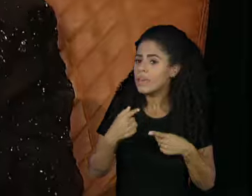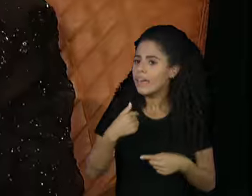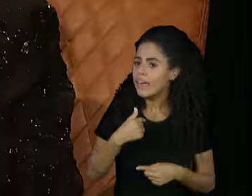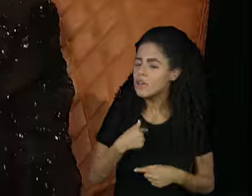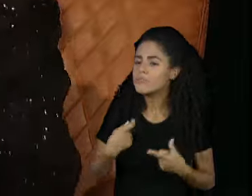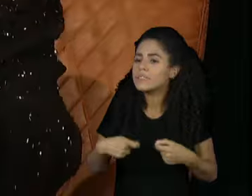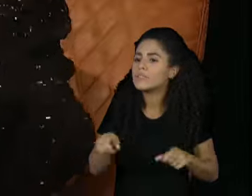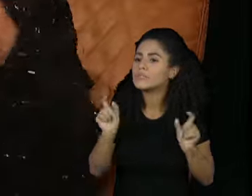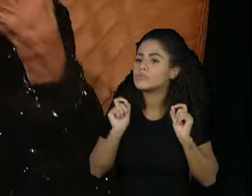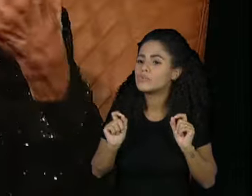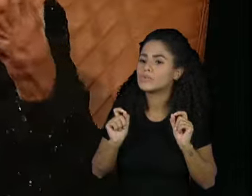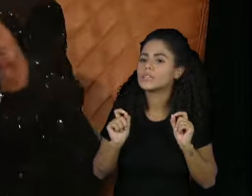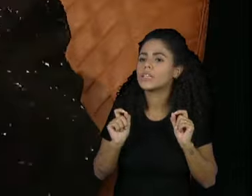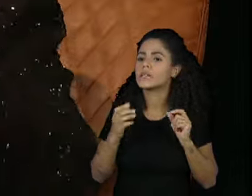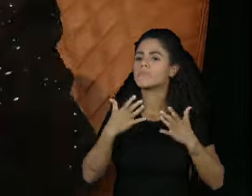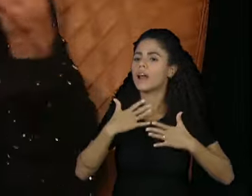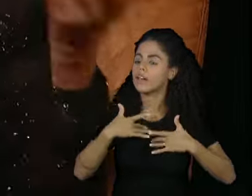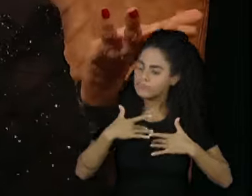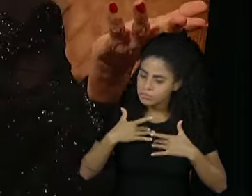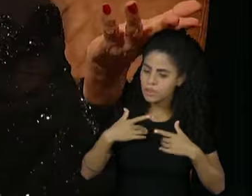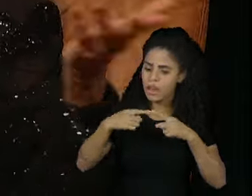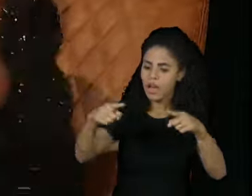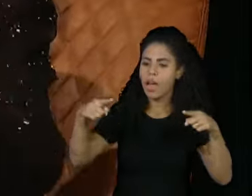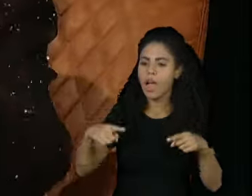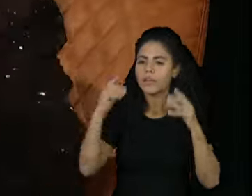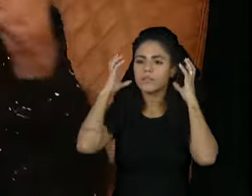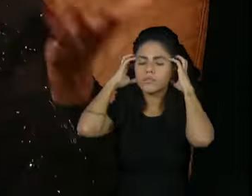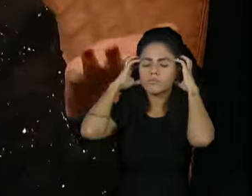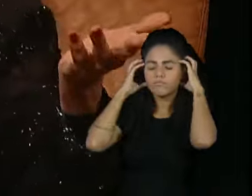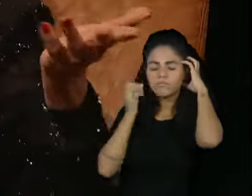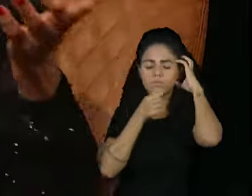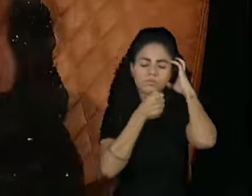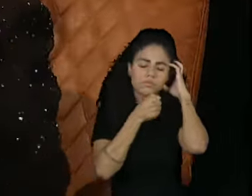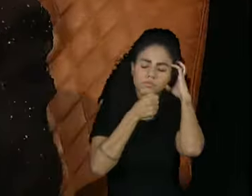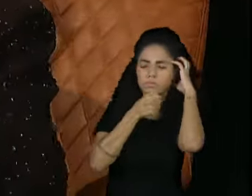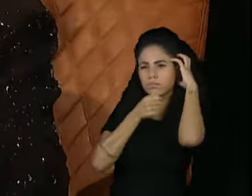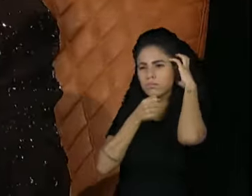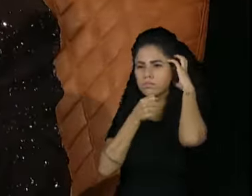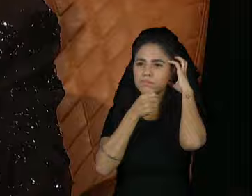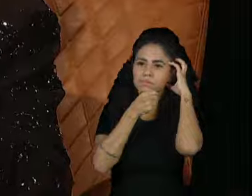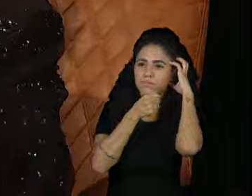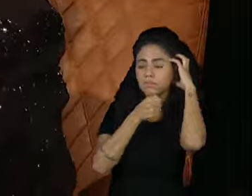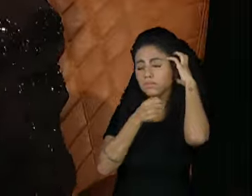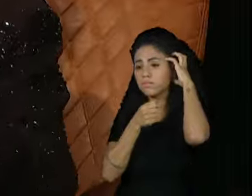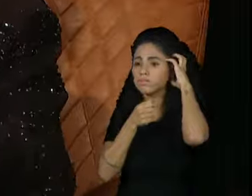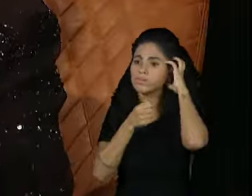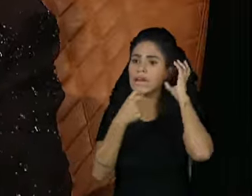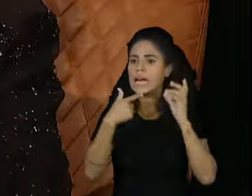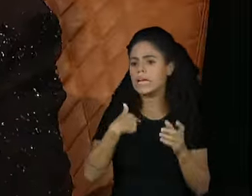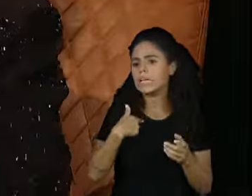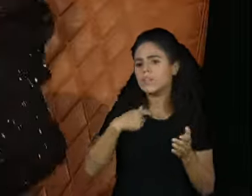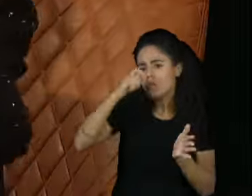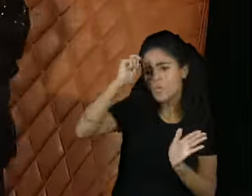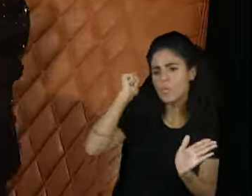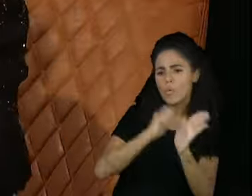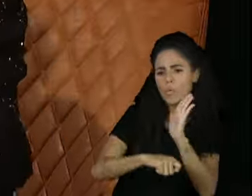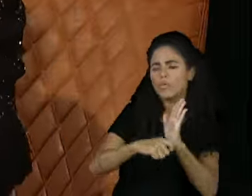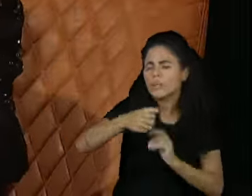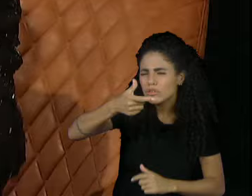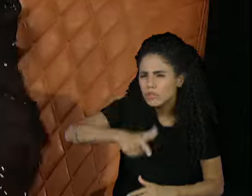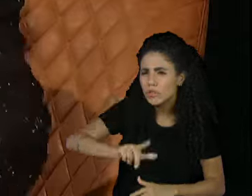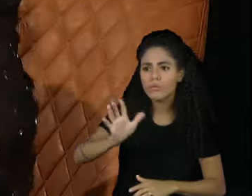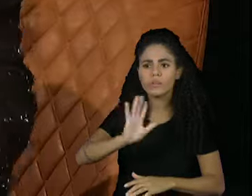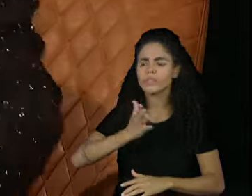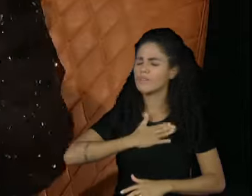poder sair da gravadora, que eu saí, eles rescindiram um contrato meu, eu não renovei, porque eu não queria